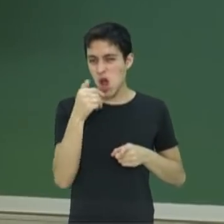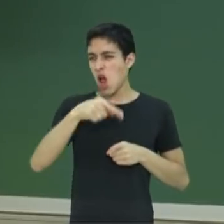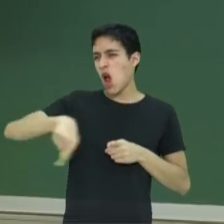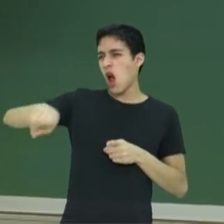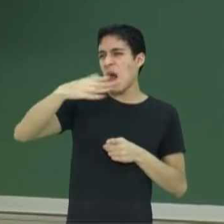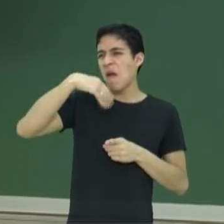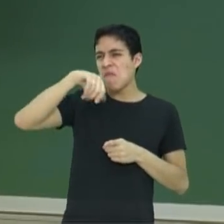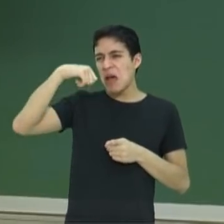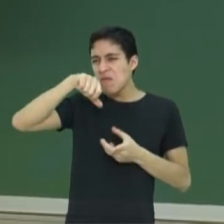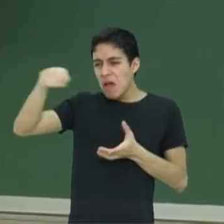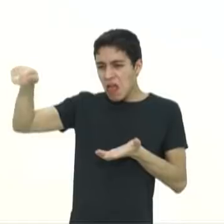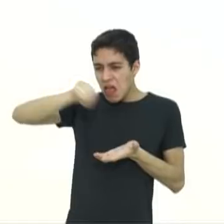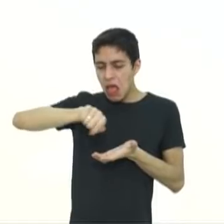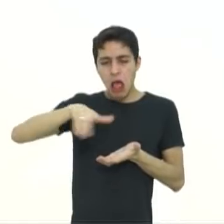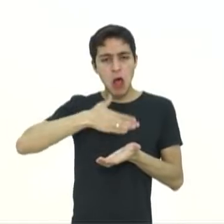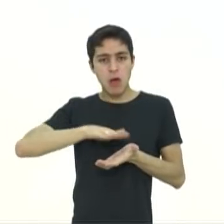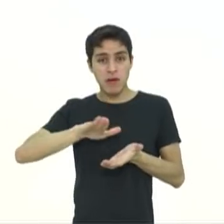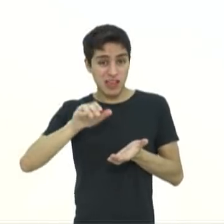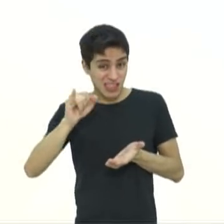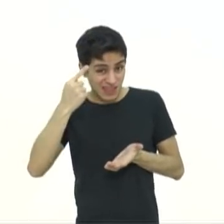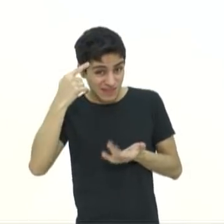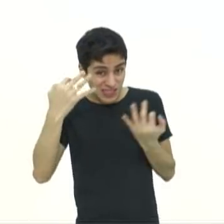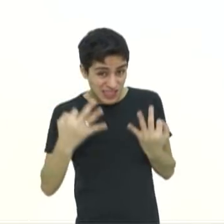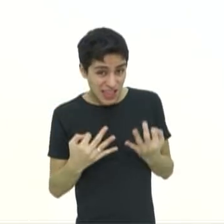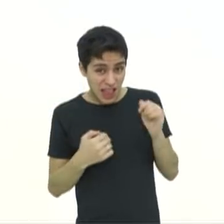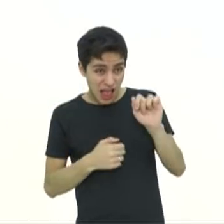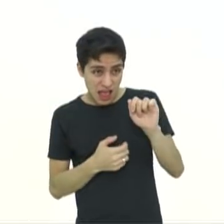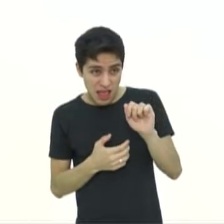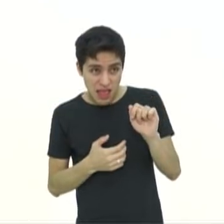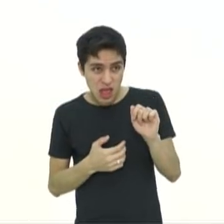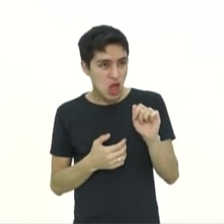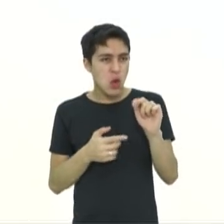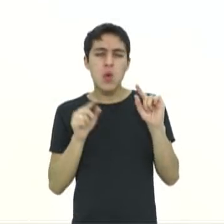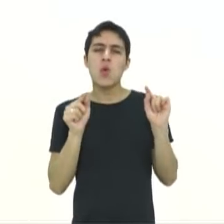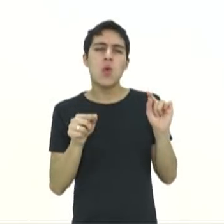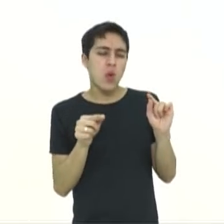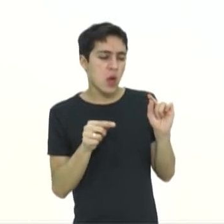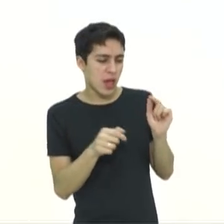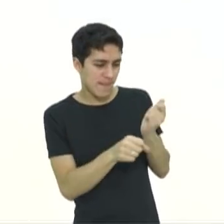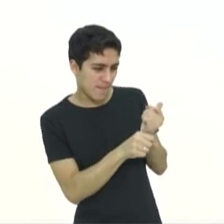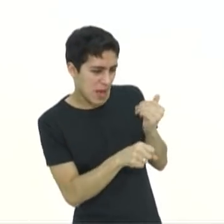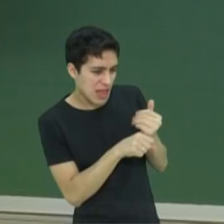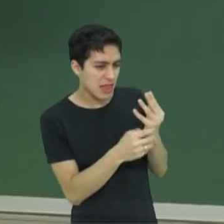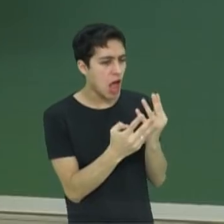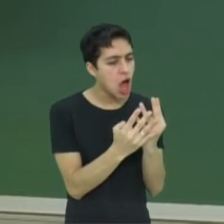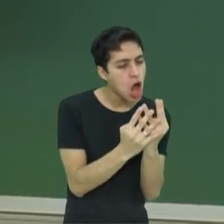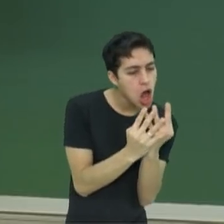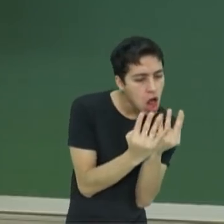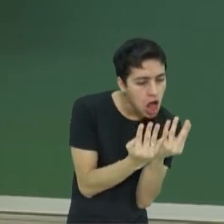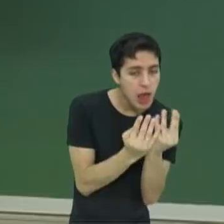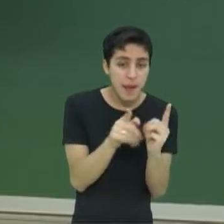pais? Se você pensou na letra A, que a comida preferida dele é batata frita e carne,